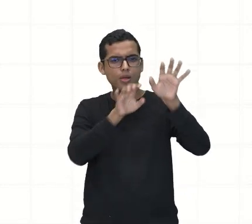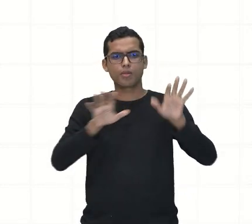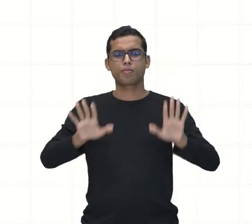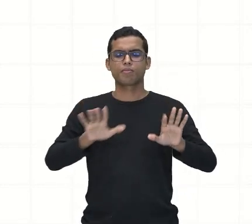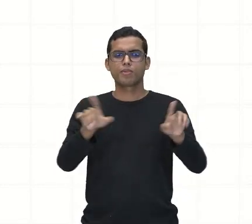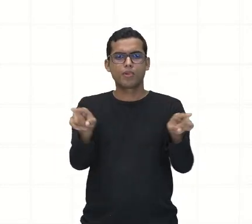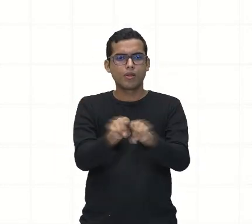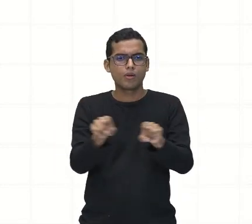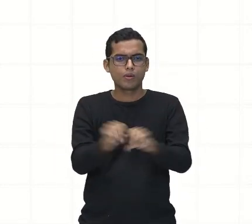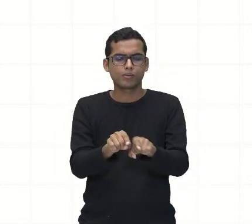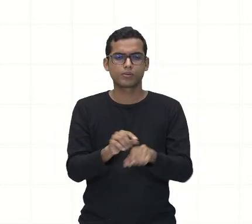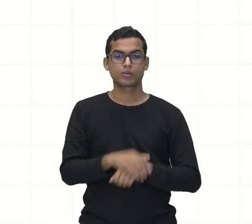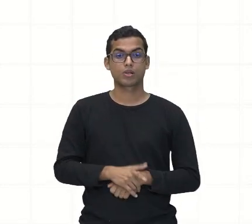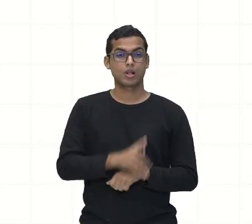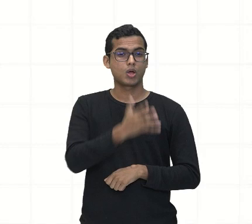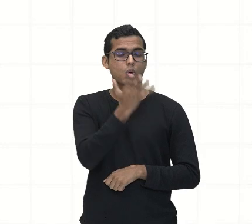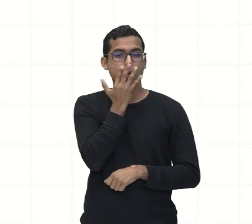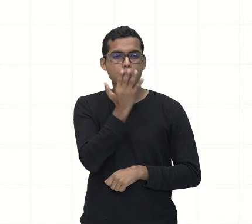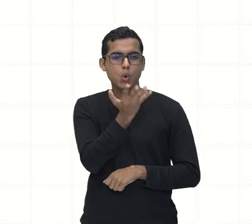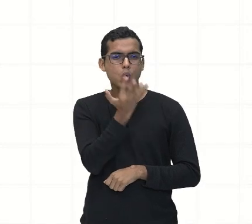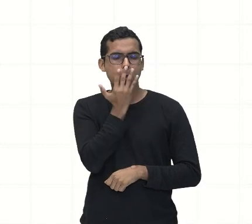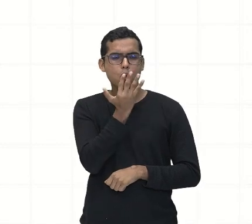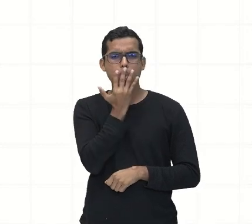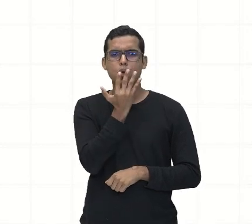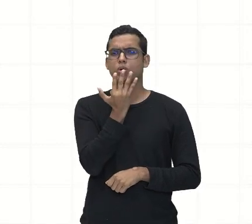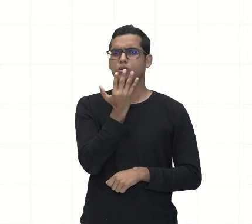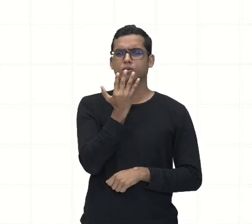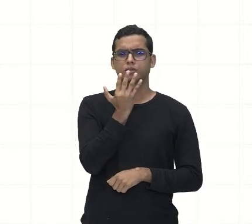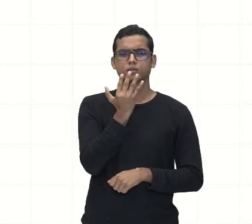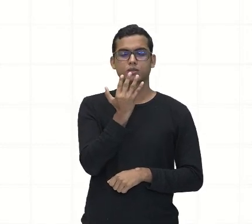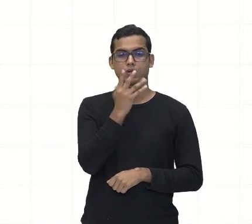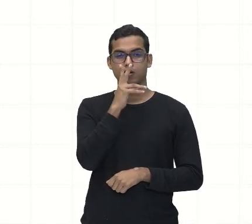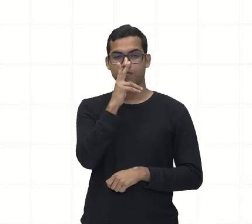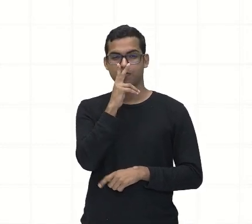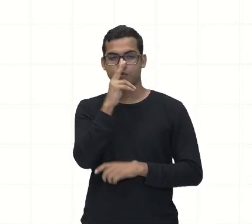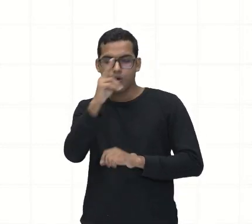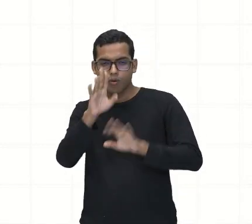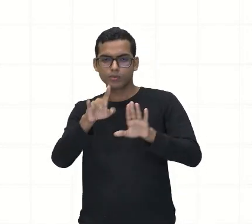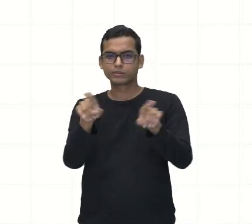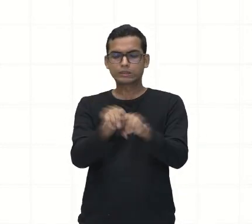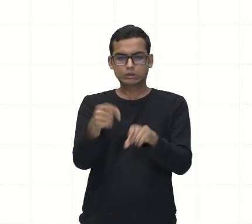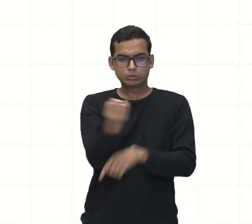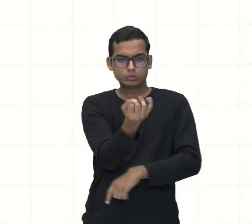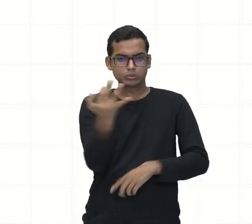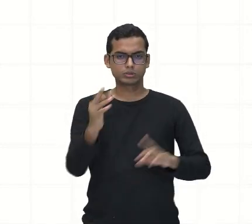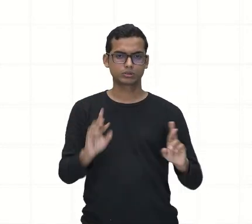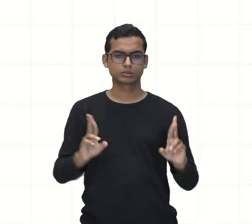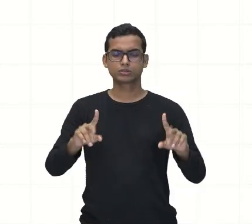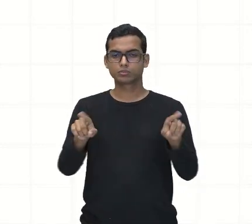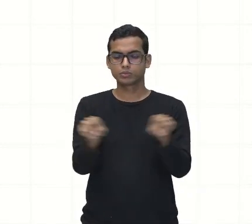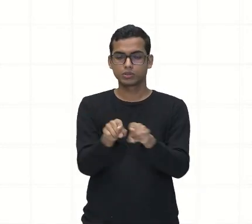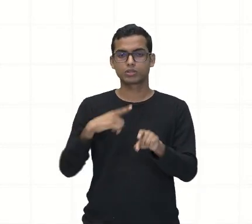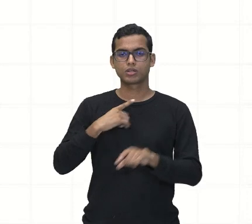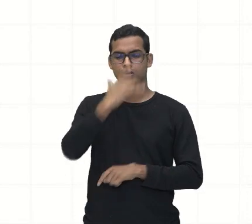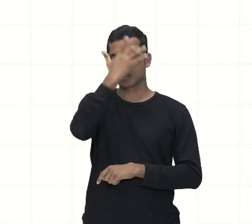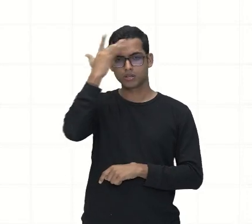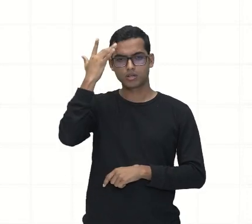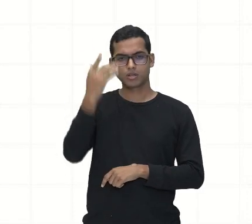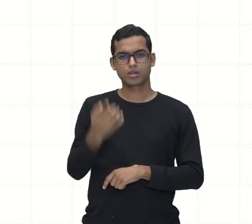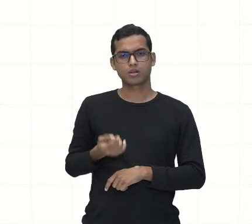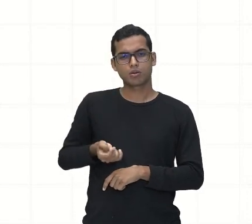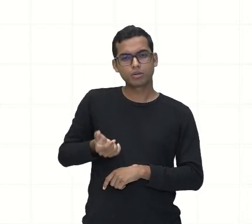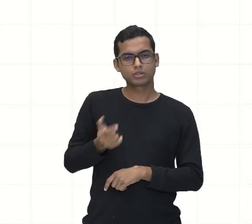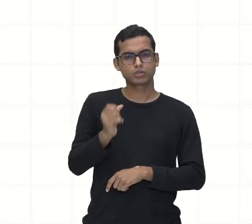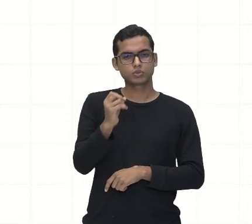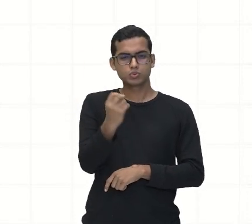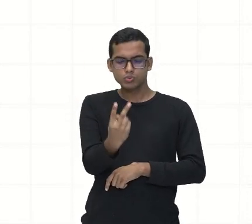a intensidade das cores, né, eram bem próximo, mas os números são diferentes. Eram quase 200 mortes